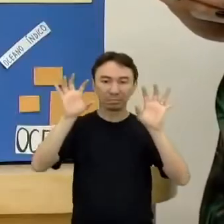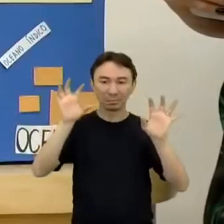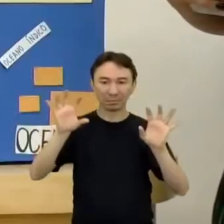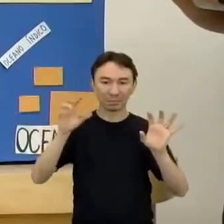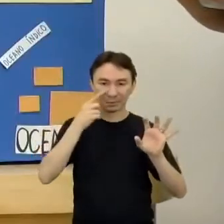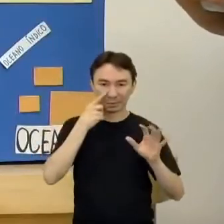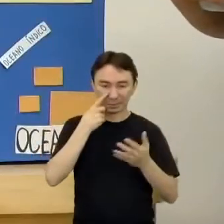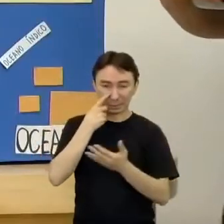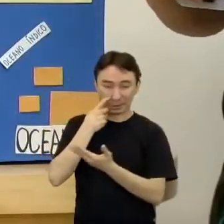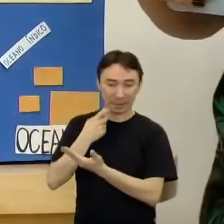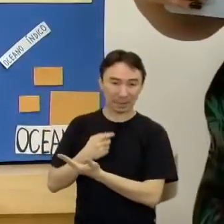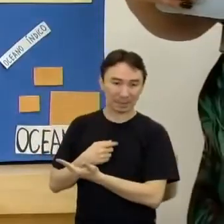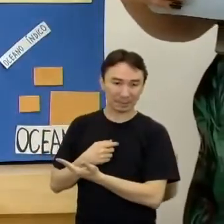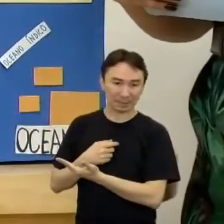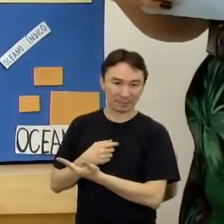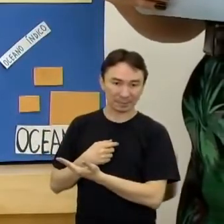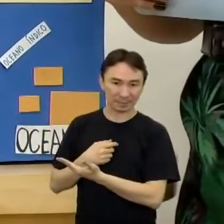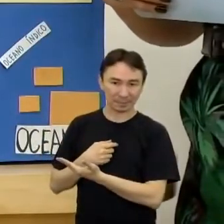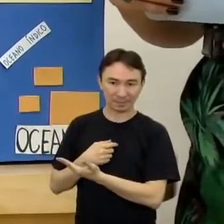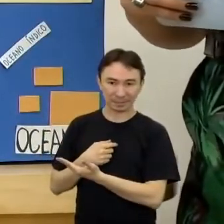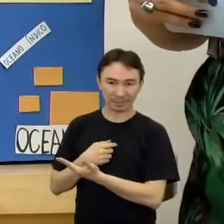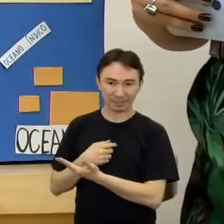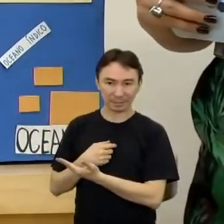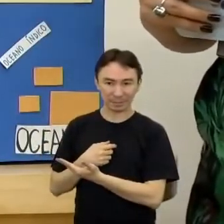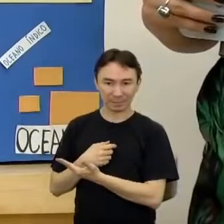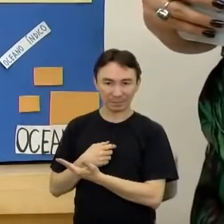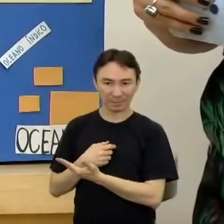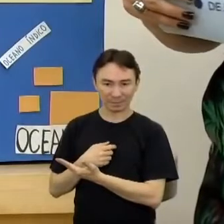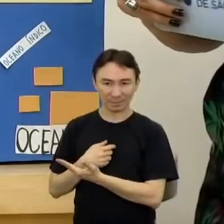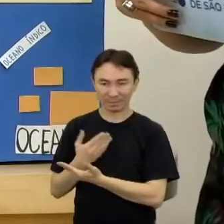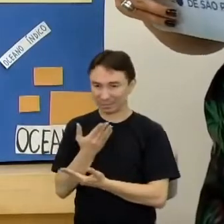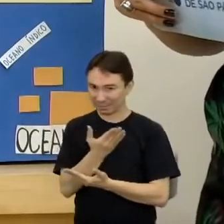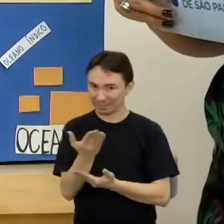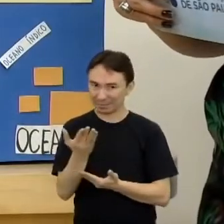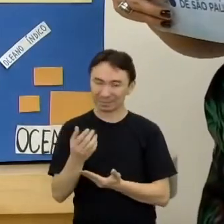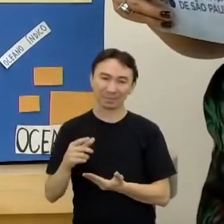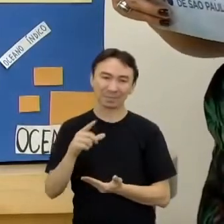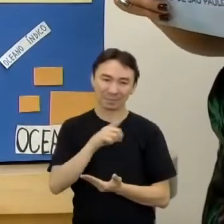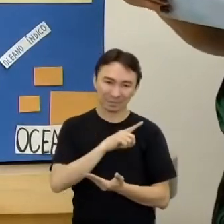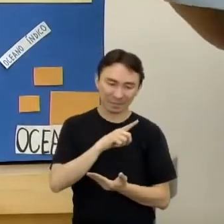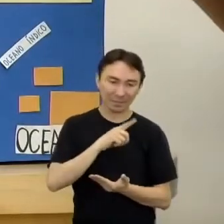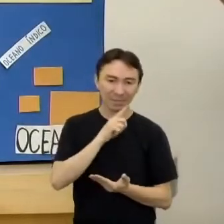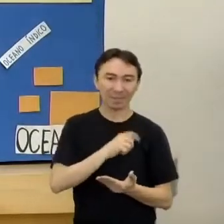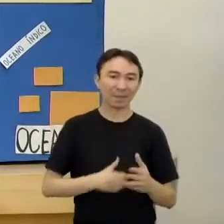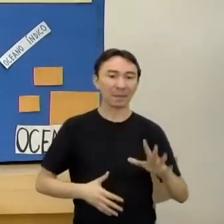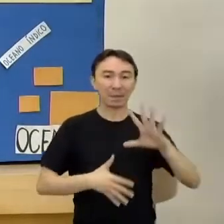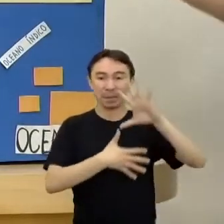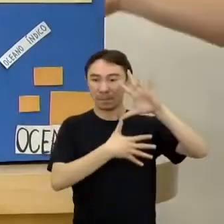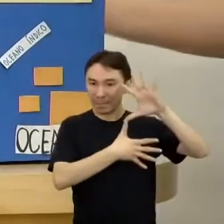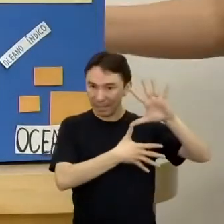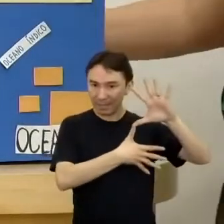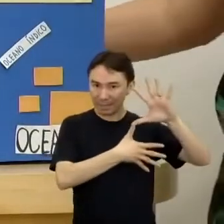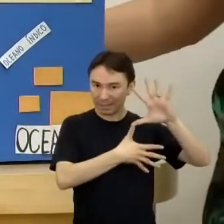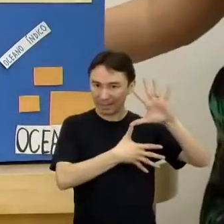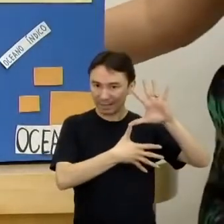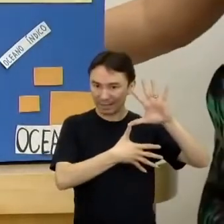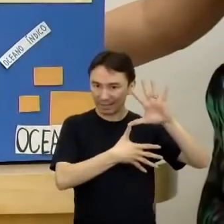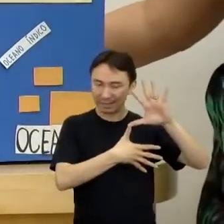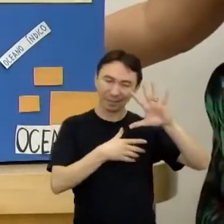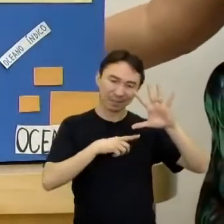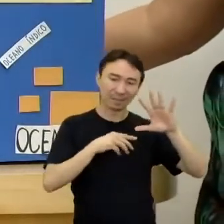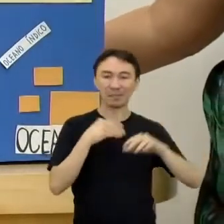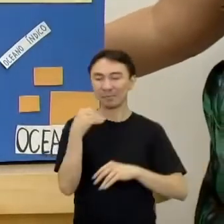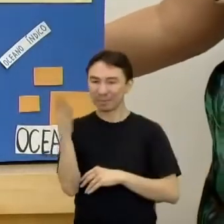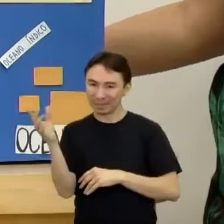aqui. É estilizado mesmo, para que os alunos possam fazer. Então eu tenho aqui a porção das Américas, do outro lado a porção